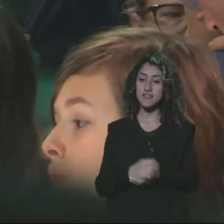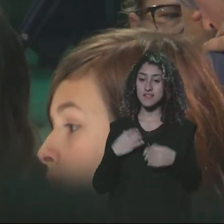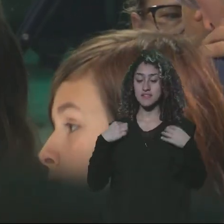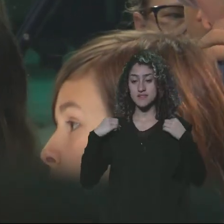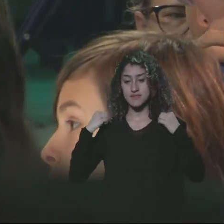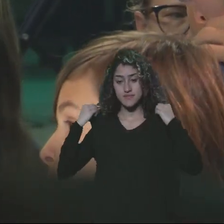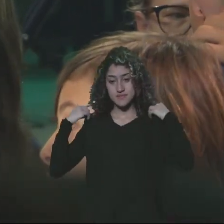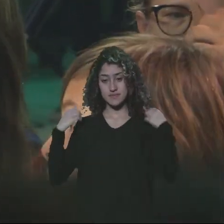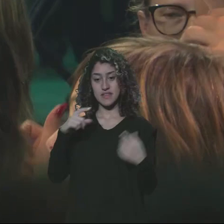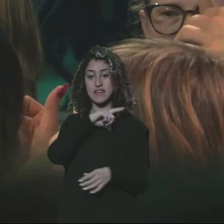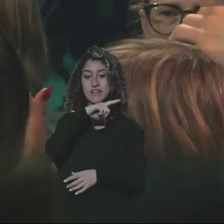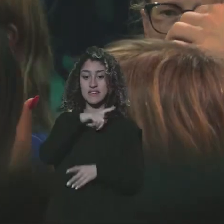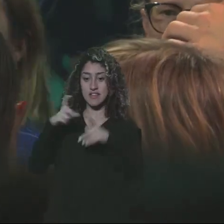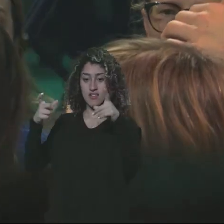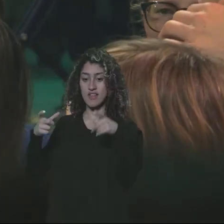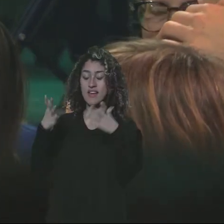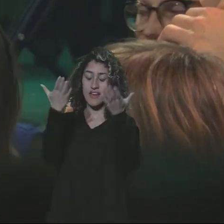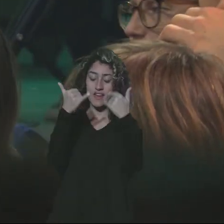Vem aqui, ó.